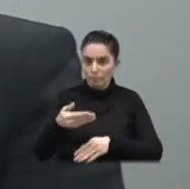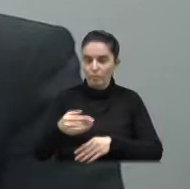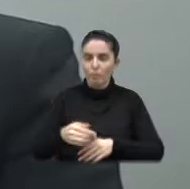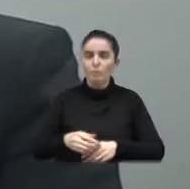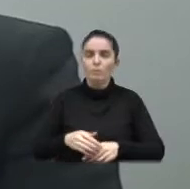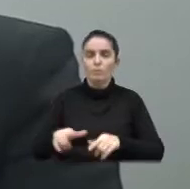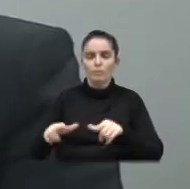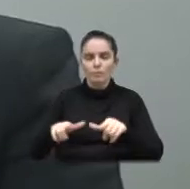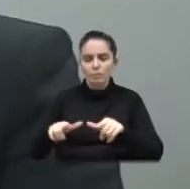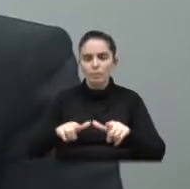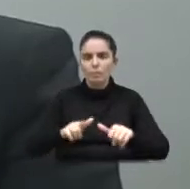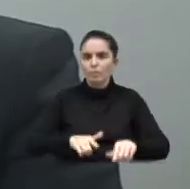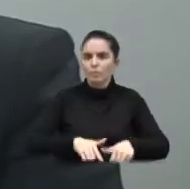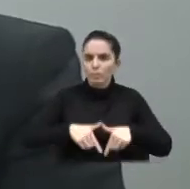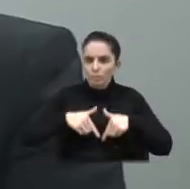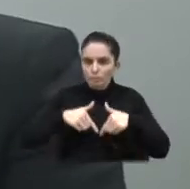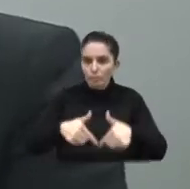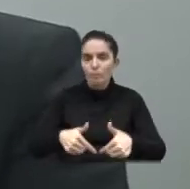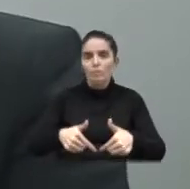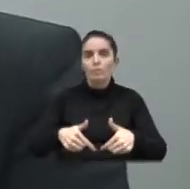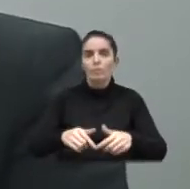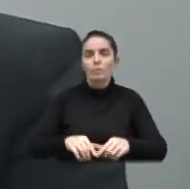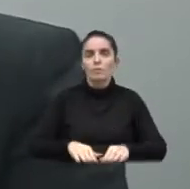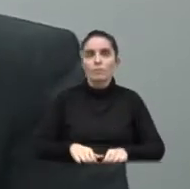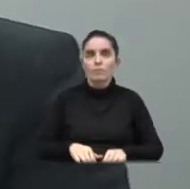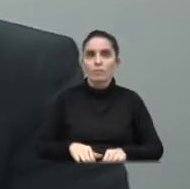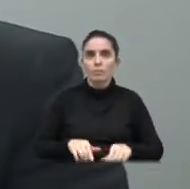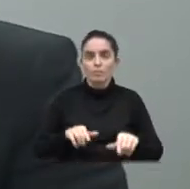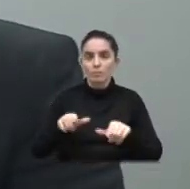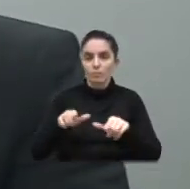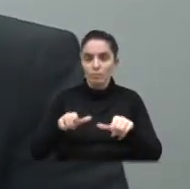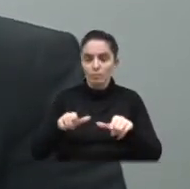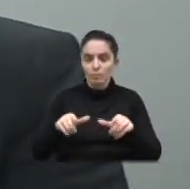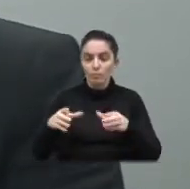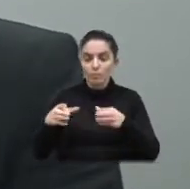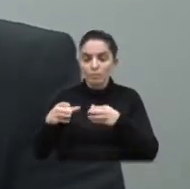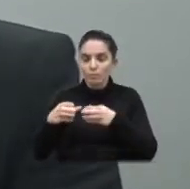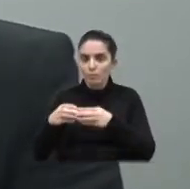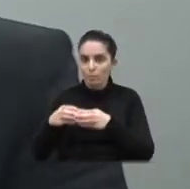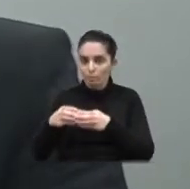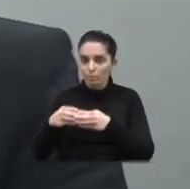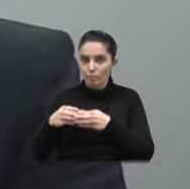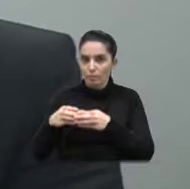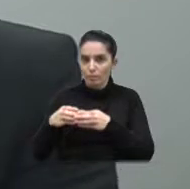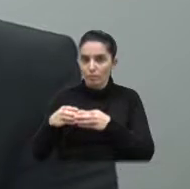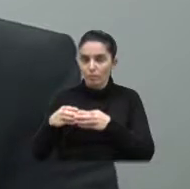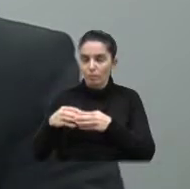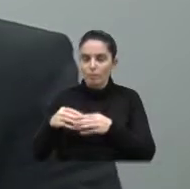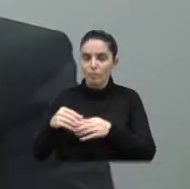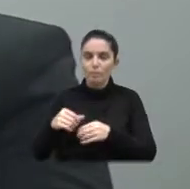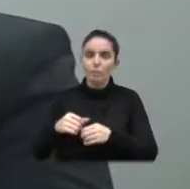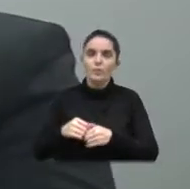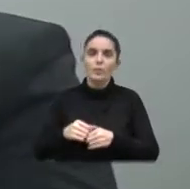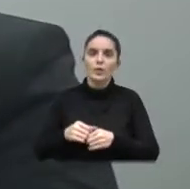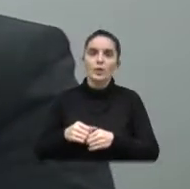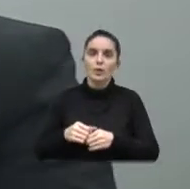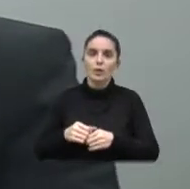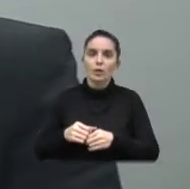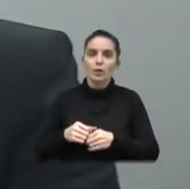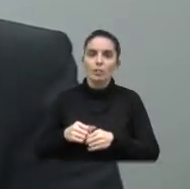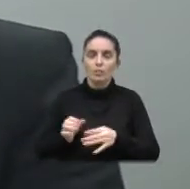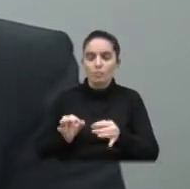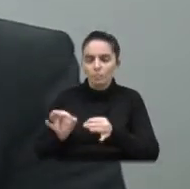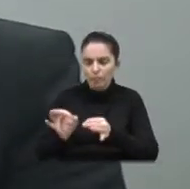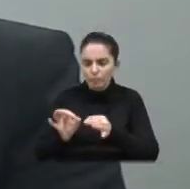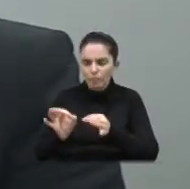empenho com relação ao trabalho da comissão, né, e nessa construção de um Conselho